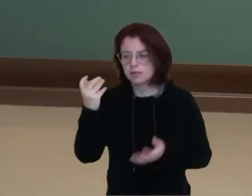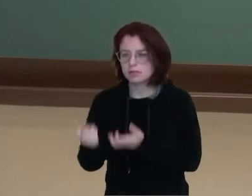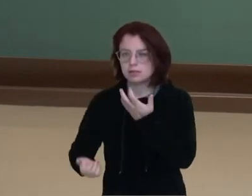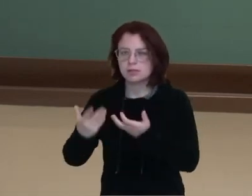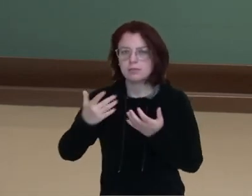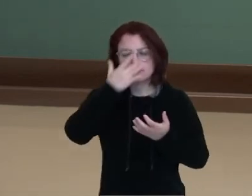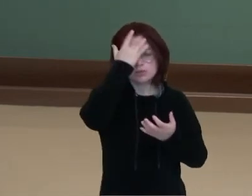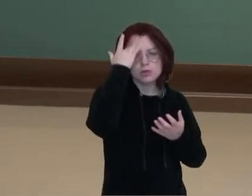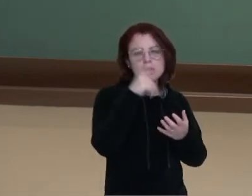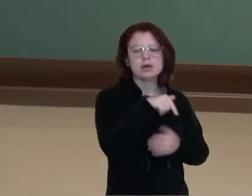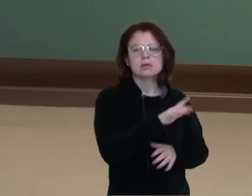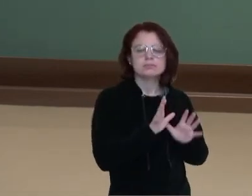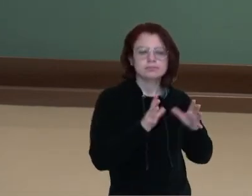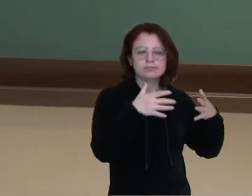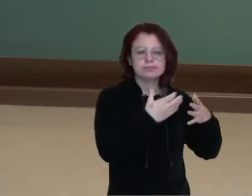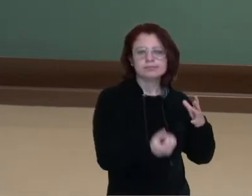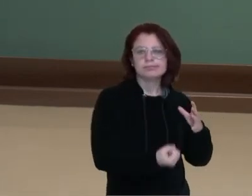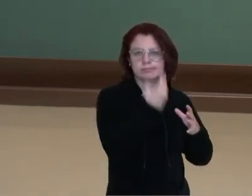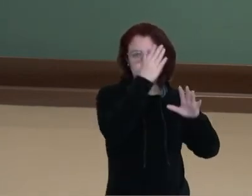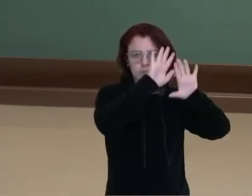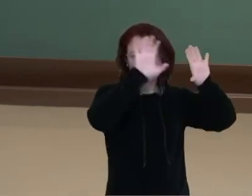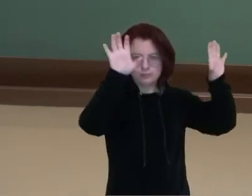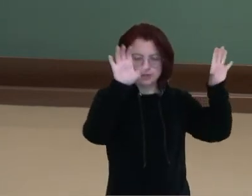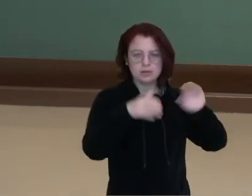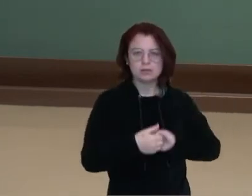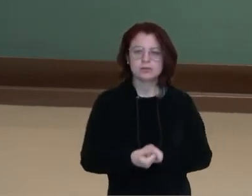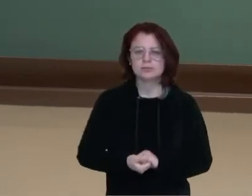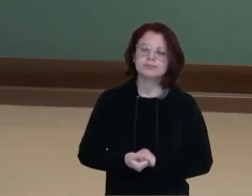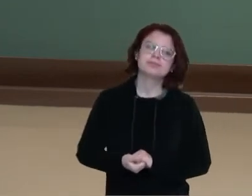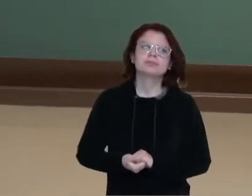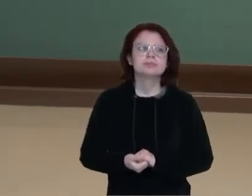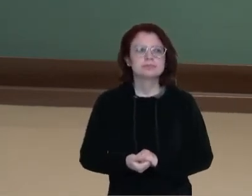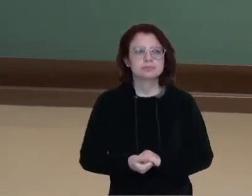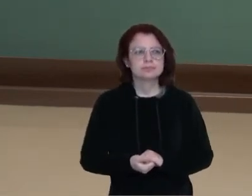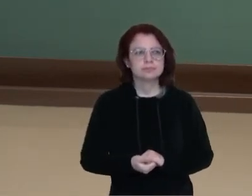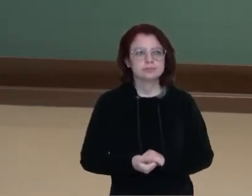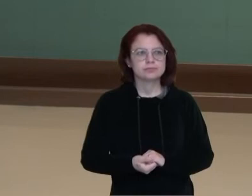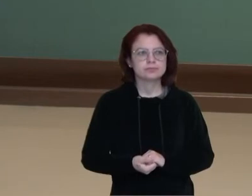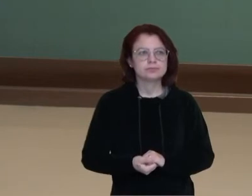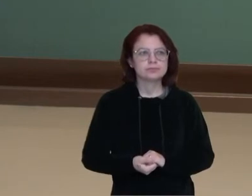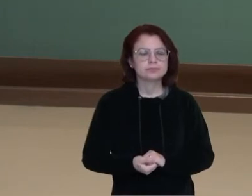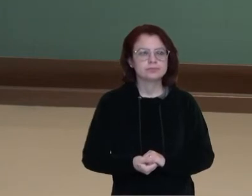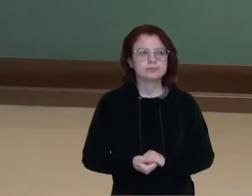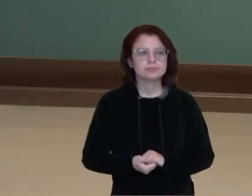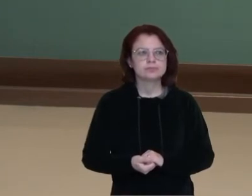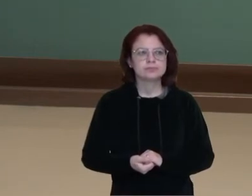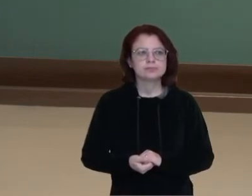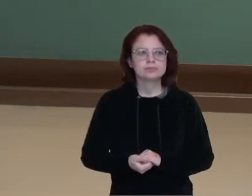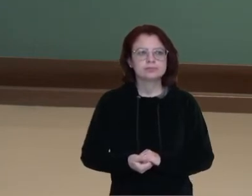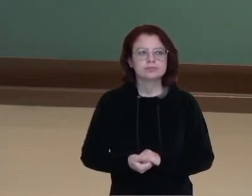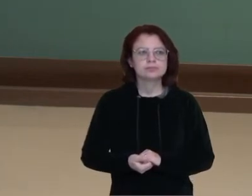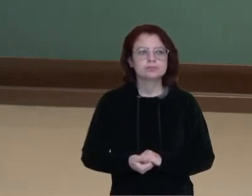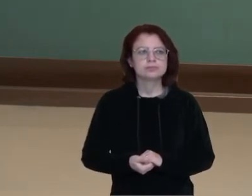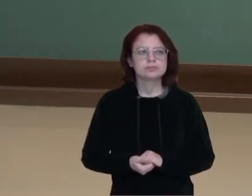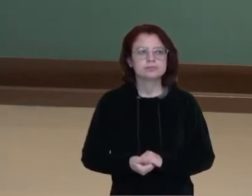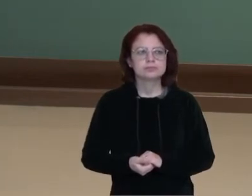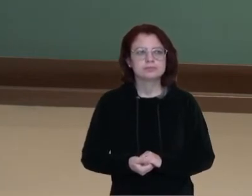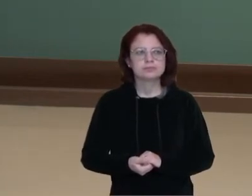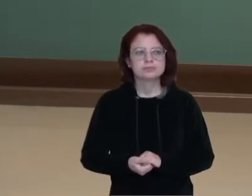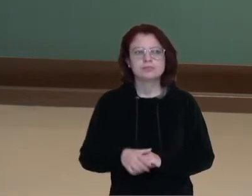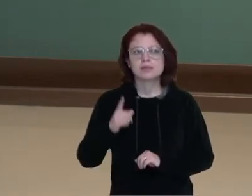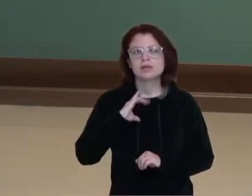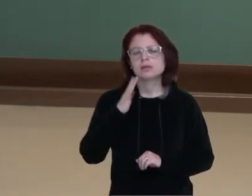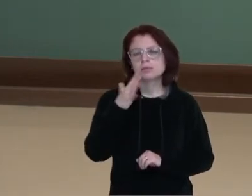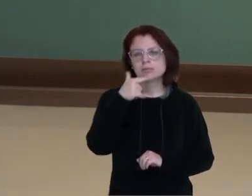para o paraíso, né? Vejam que são muitas situações presentes no cristianismo, né? E estava já presente isso